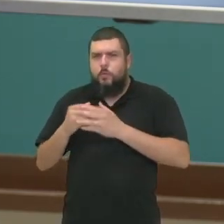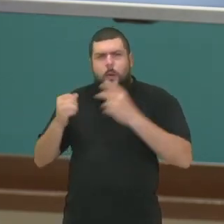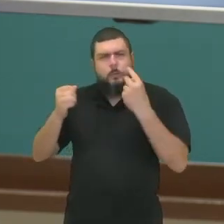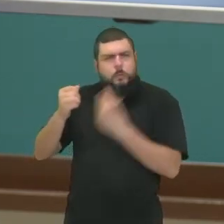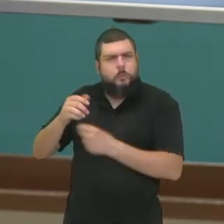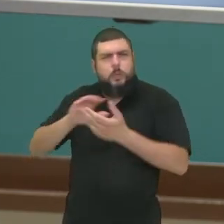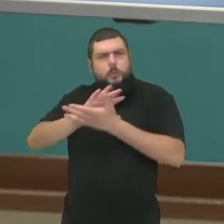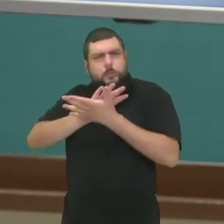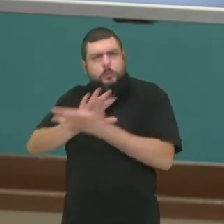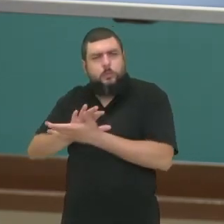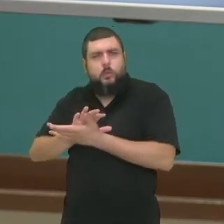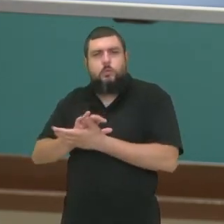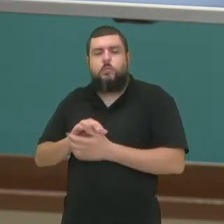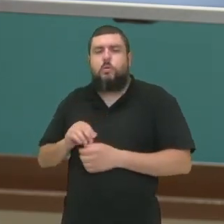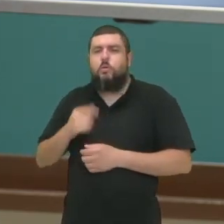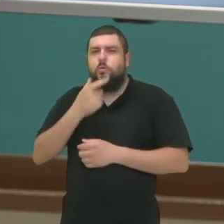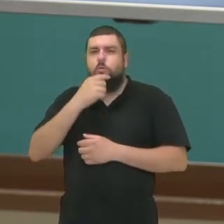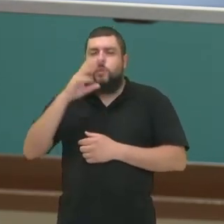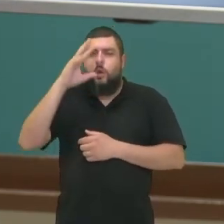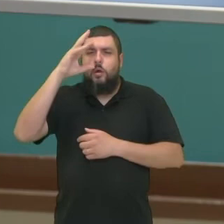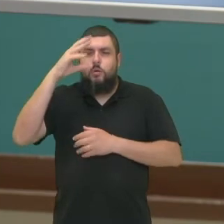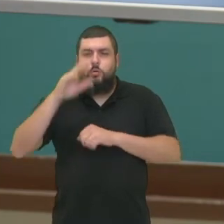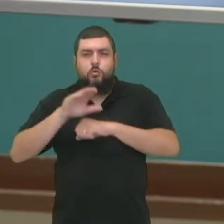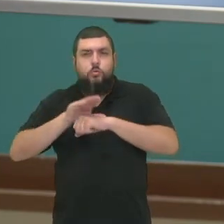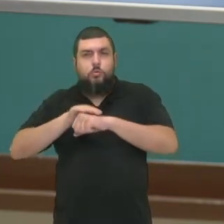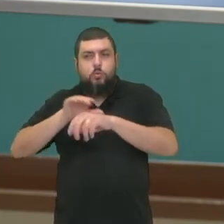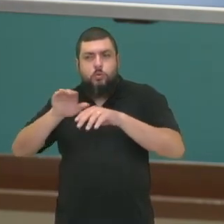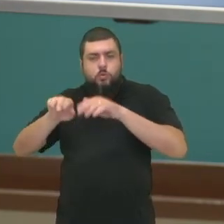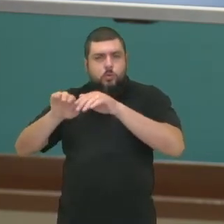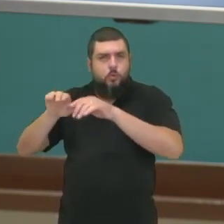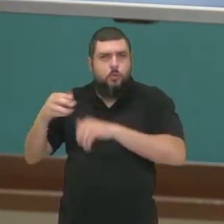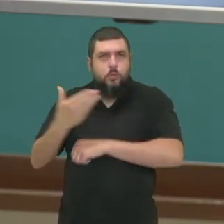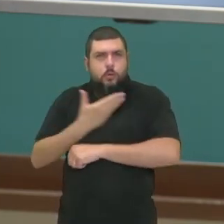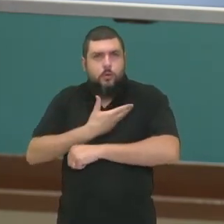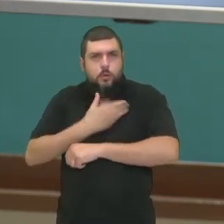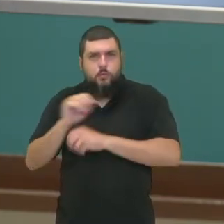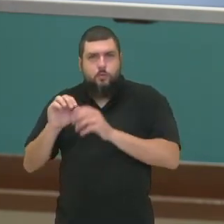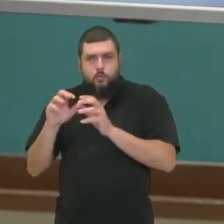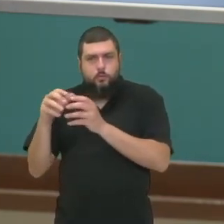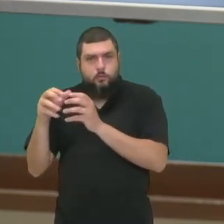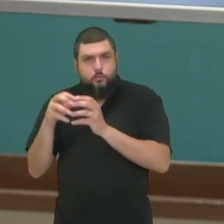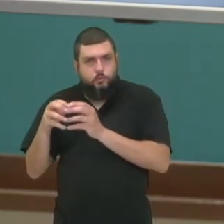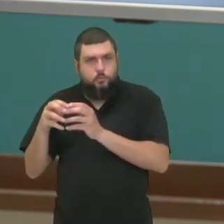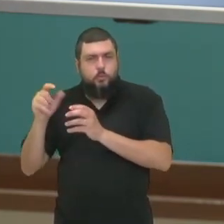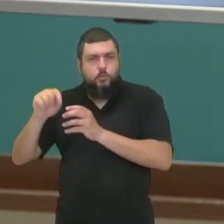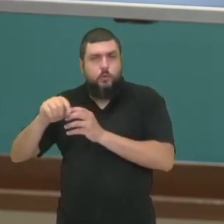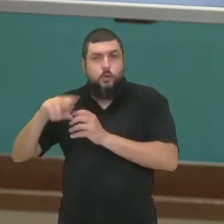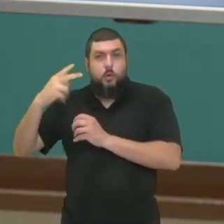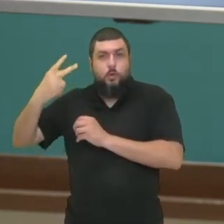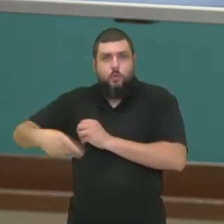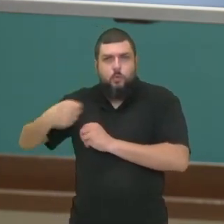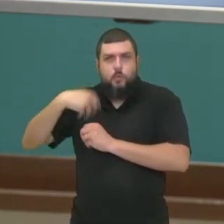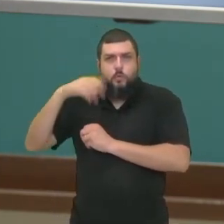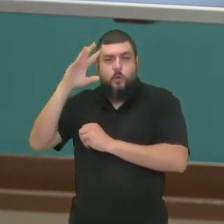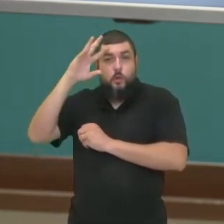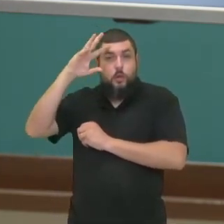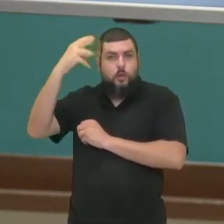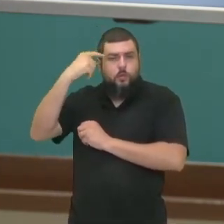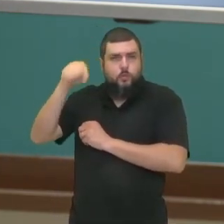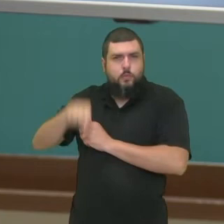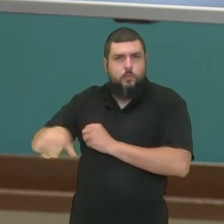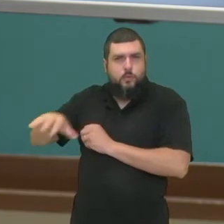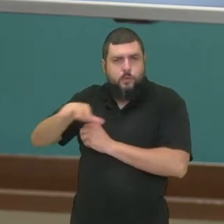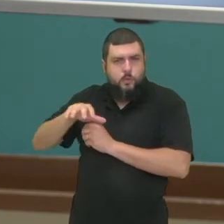se reunindo com seus outros colegas escravizados, se revoltaram, melhor falando, né, da